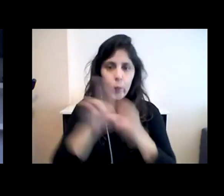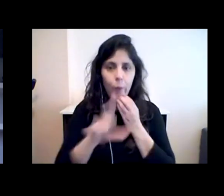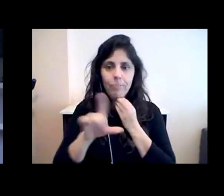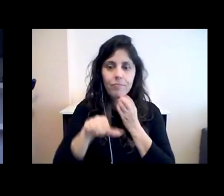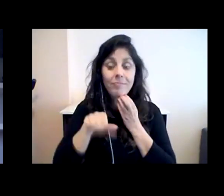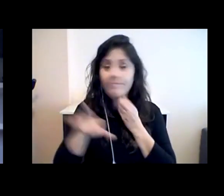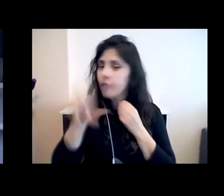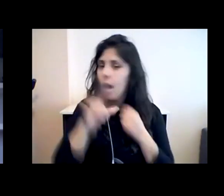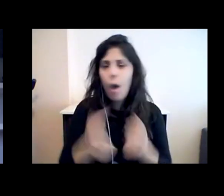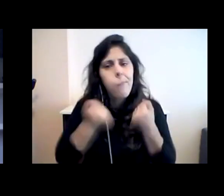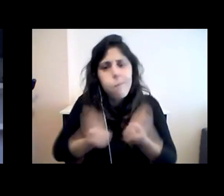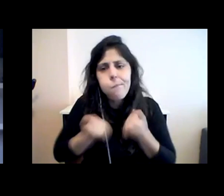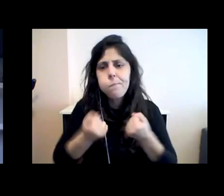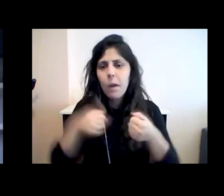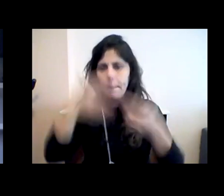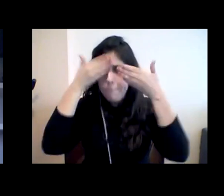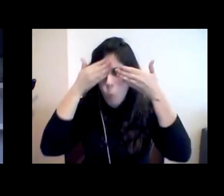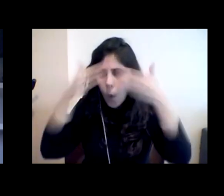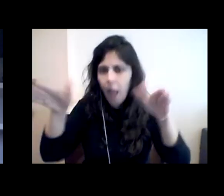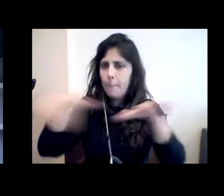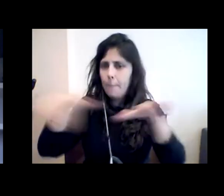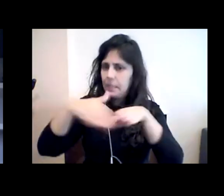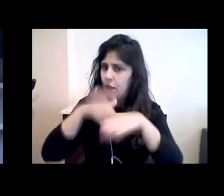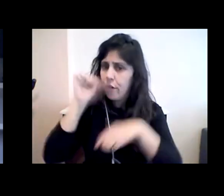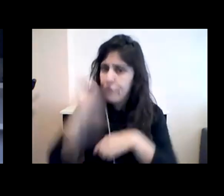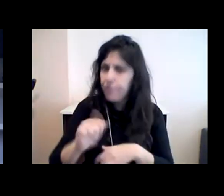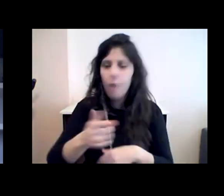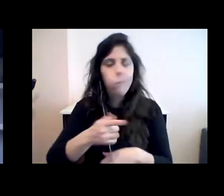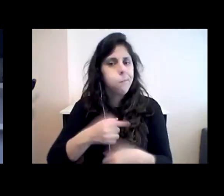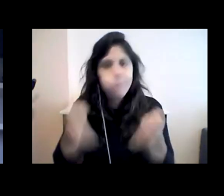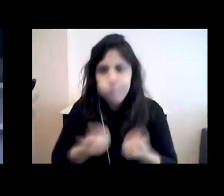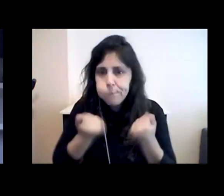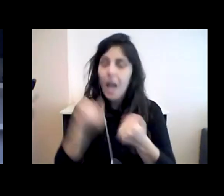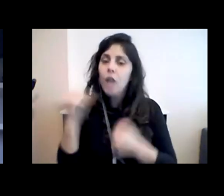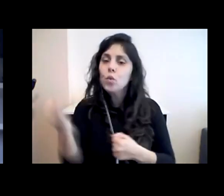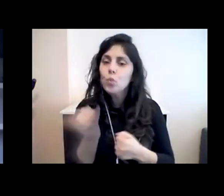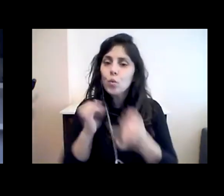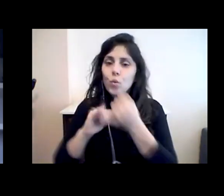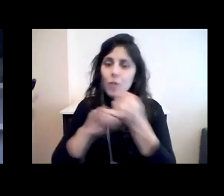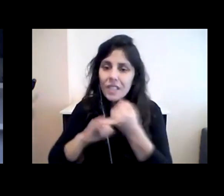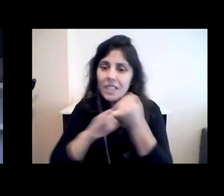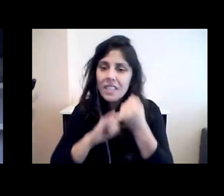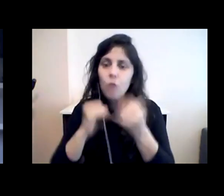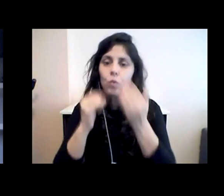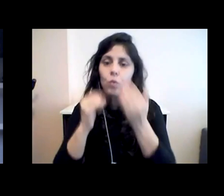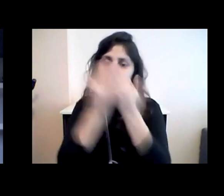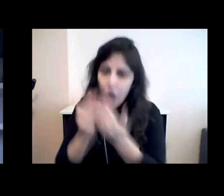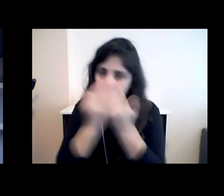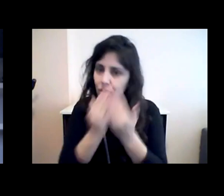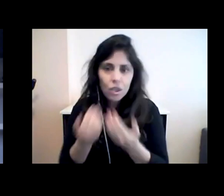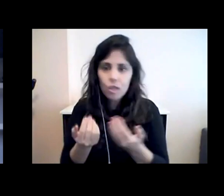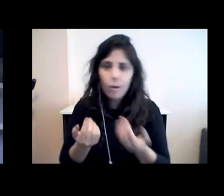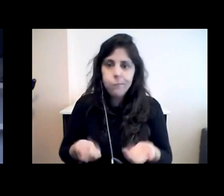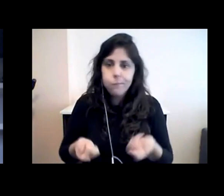uma participação democrática naquela que é a candidatura à Associação de Estudantes. E não conseguem por dois fatores. O primeiro é